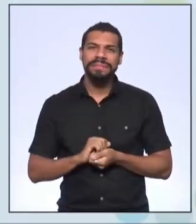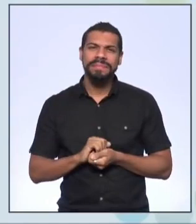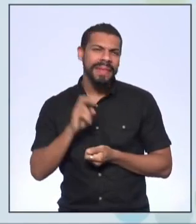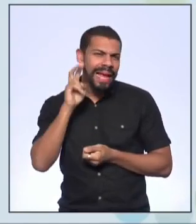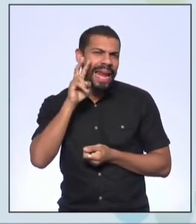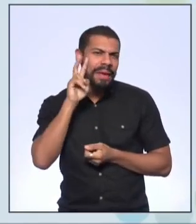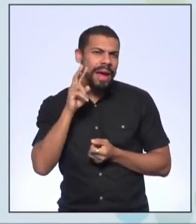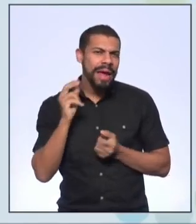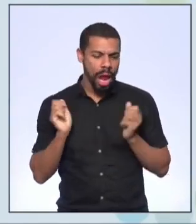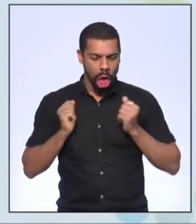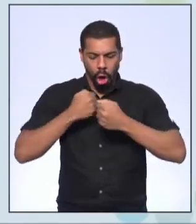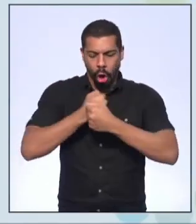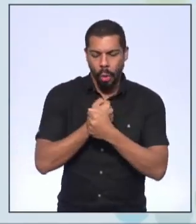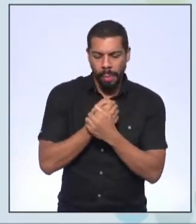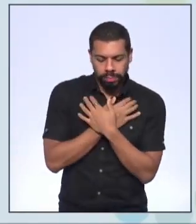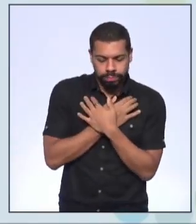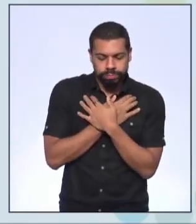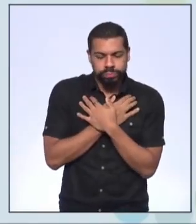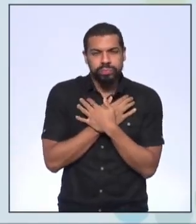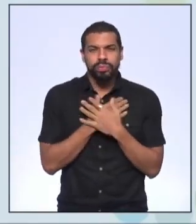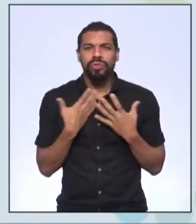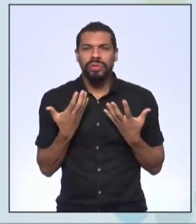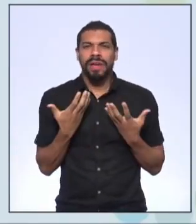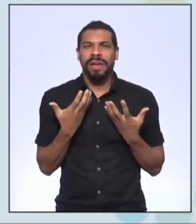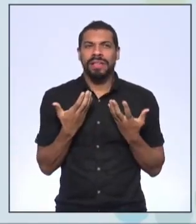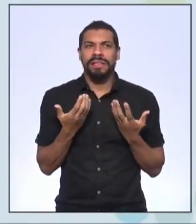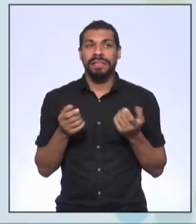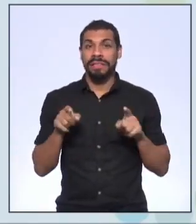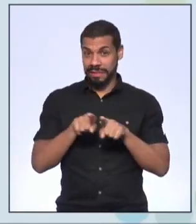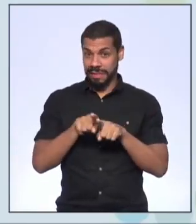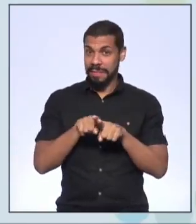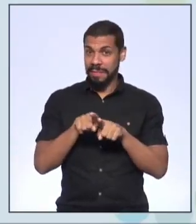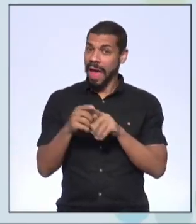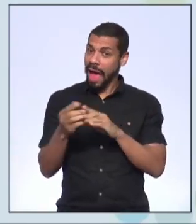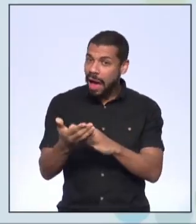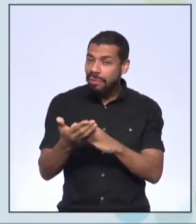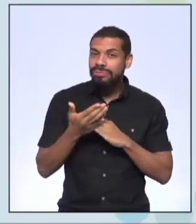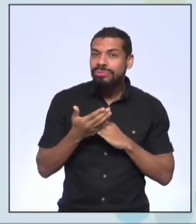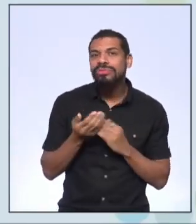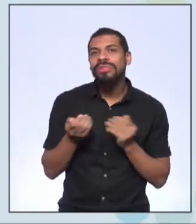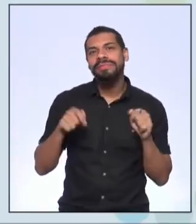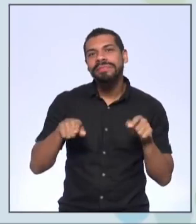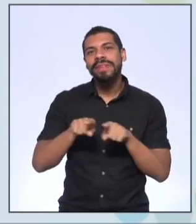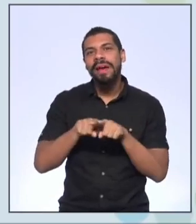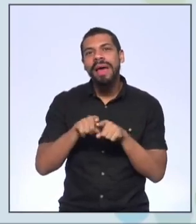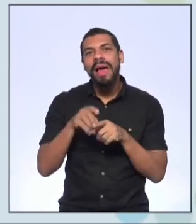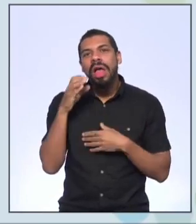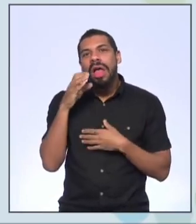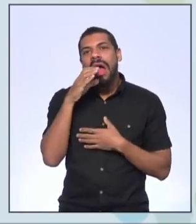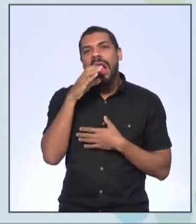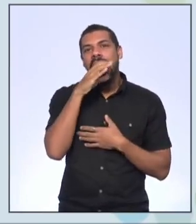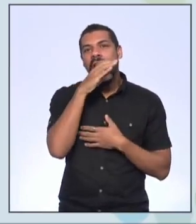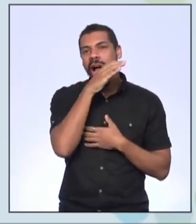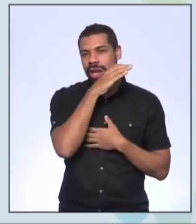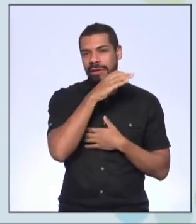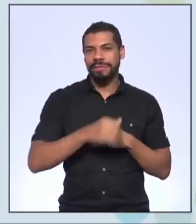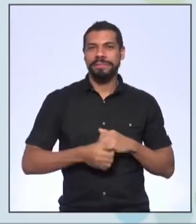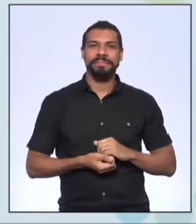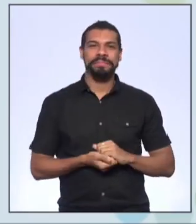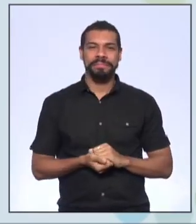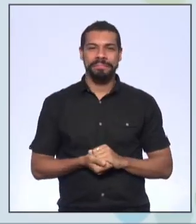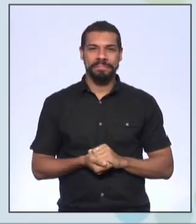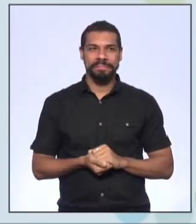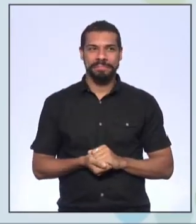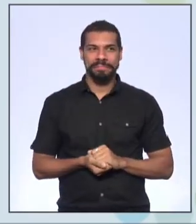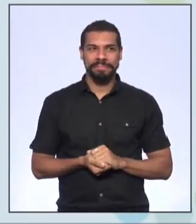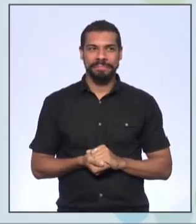lã, né? Por isso que é importante fazer a roupa de lã é mais isolante, né? Ajuda mais a segurar o calor do corpo humano, certo? Você fala mais alguma coisa